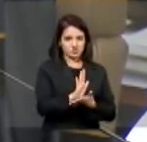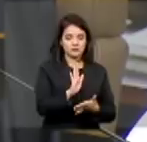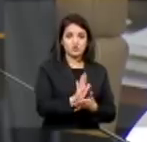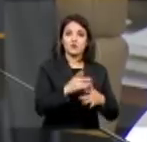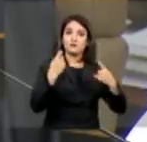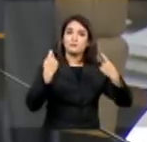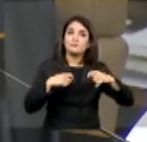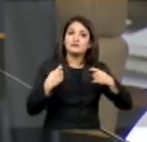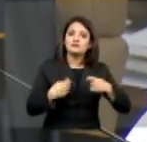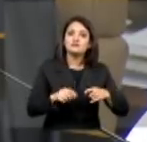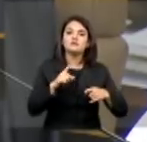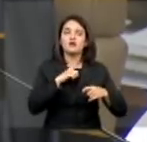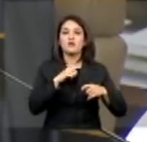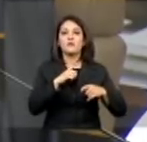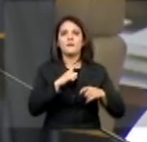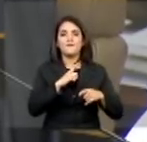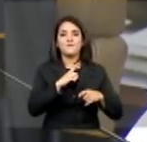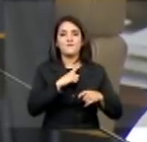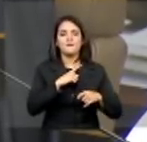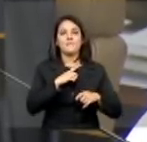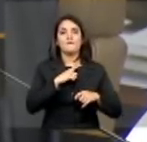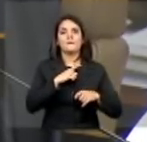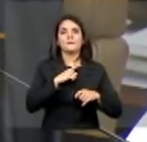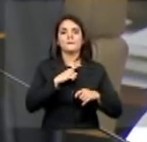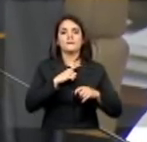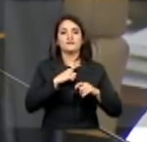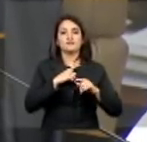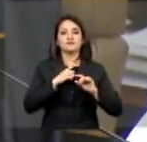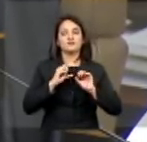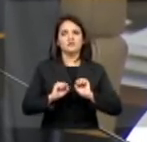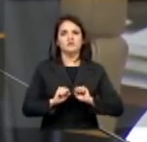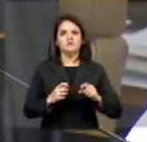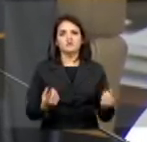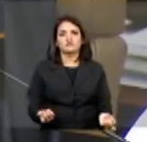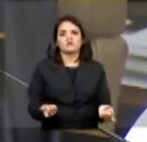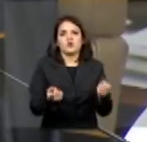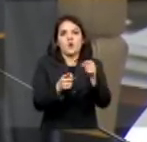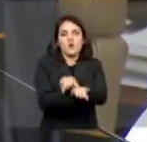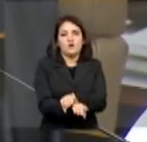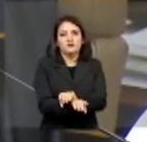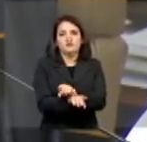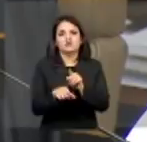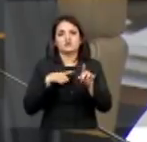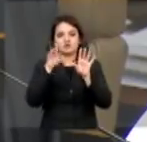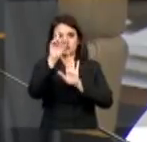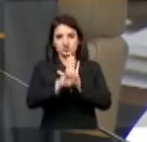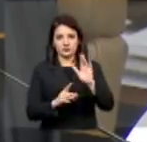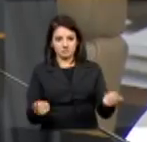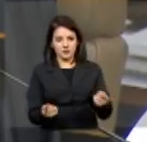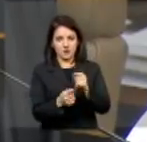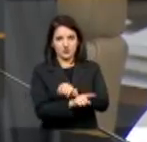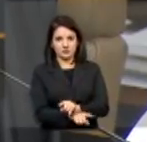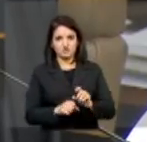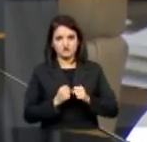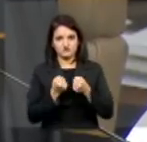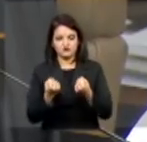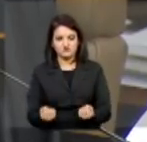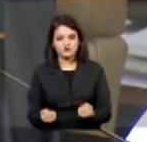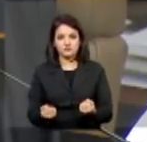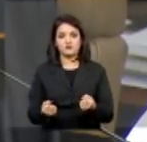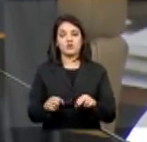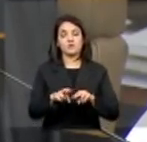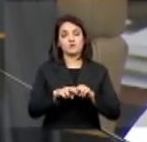o exercício de atividade reativa própria do contraditório e por isso sustenta cito entre aspas que